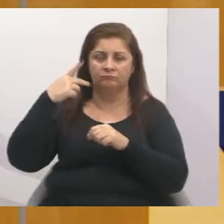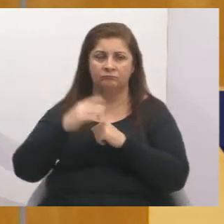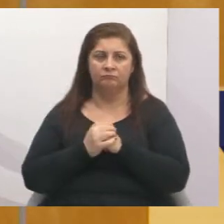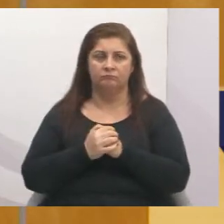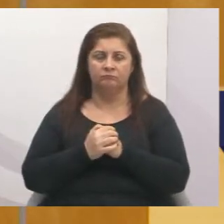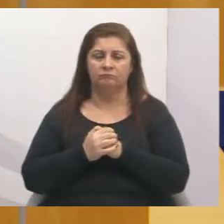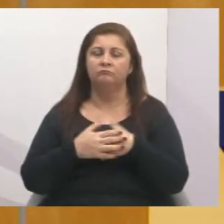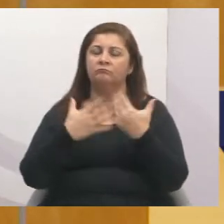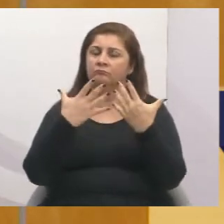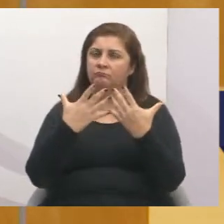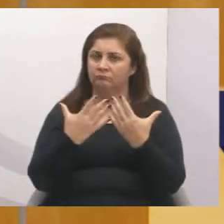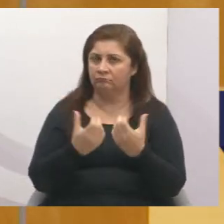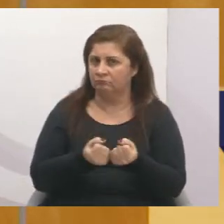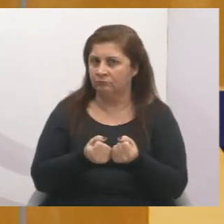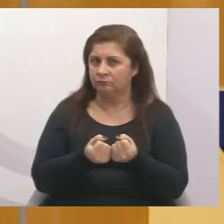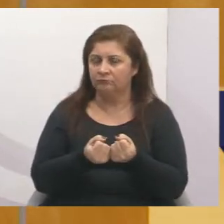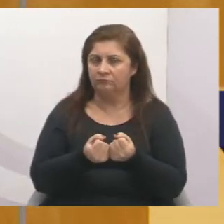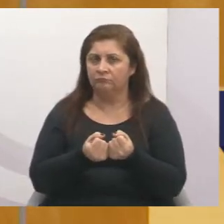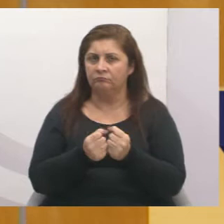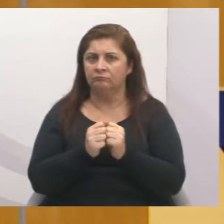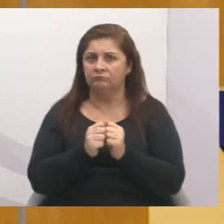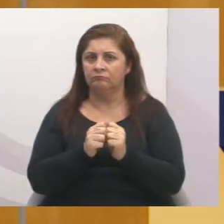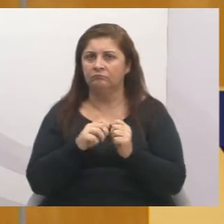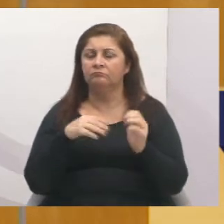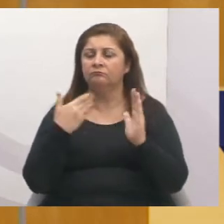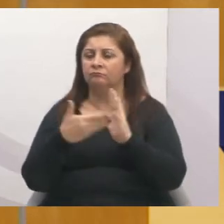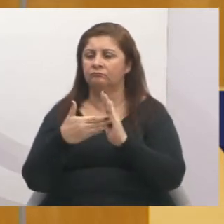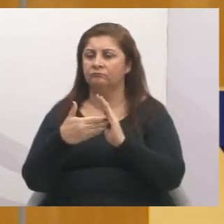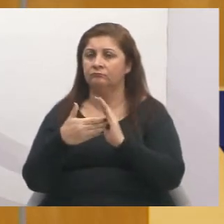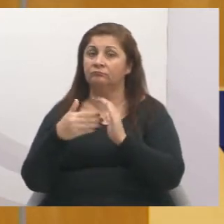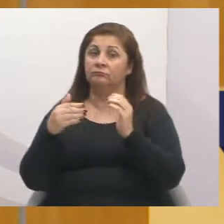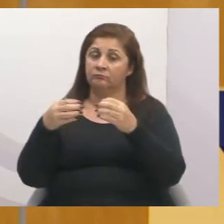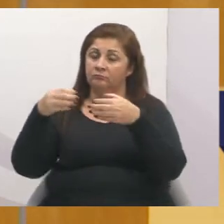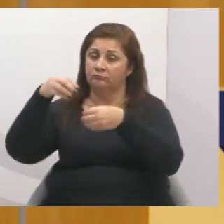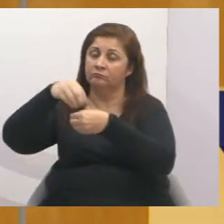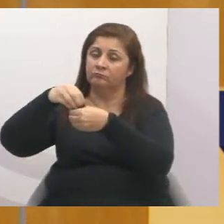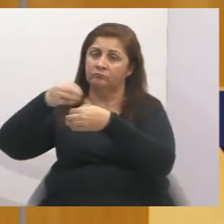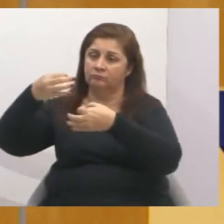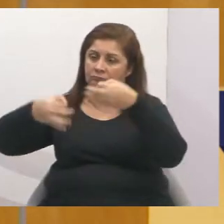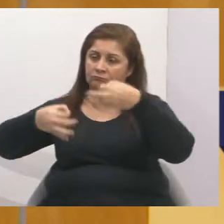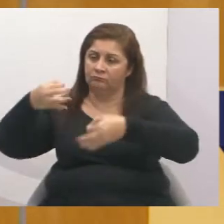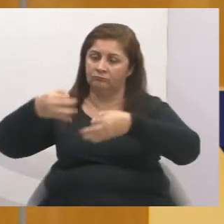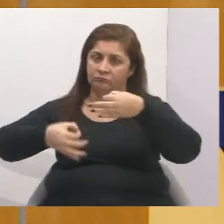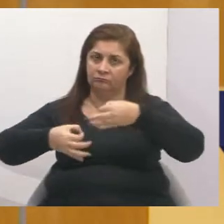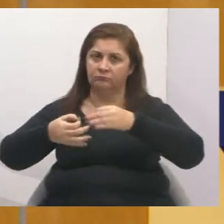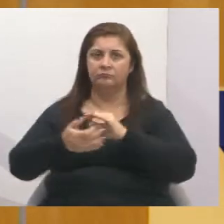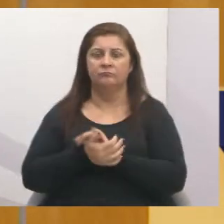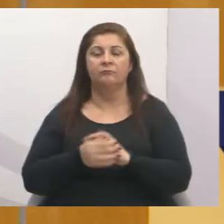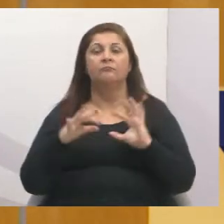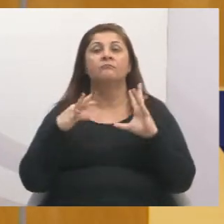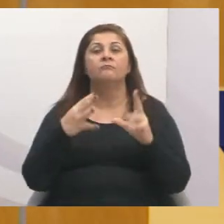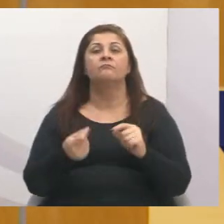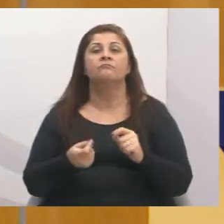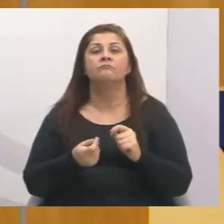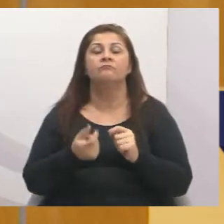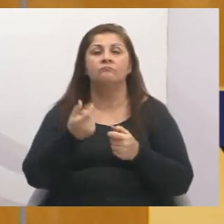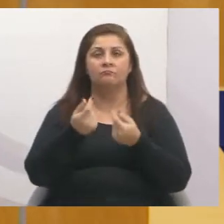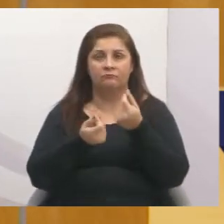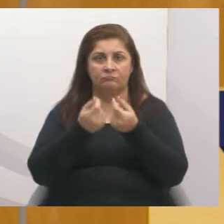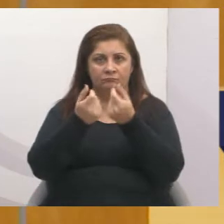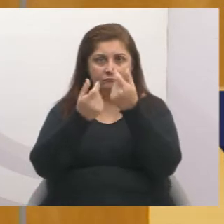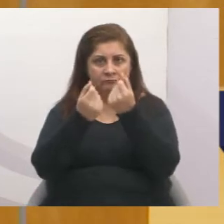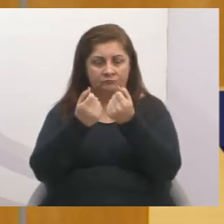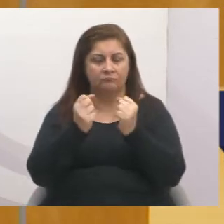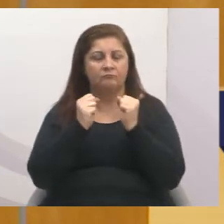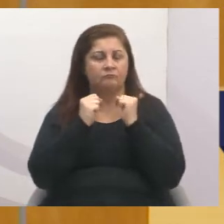Nós acolhemos tudo aquilo que juridicamente é sustentável, tudo aquilo que economicamente é viável, que o